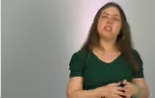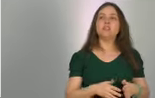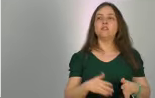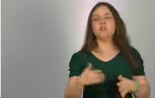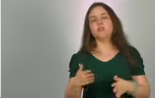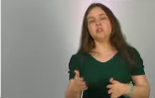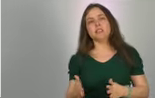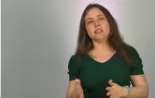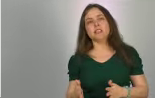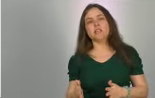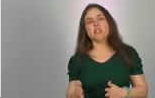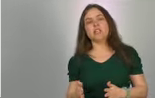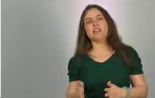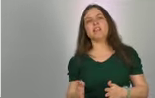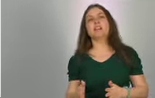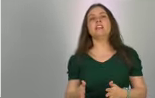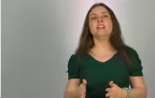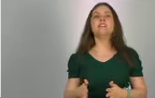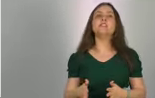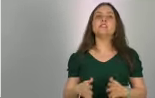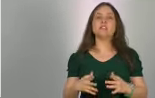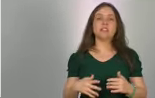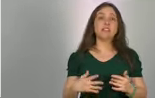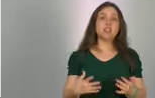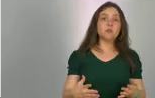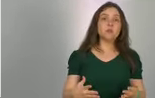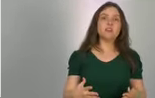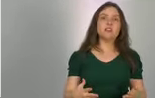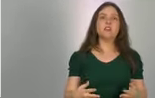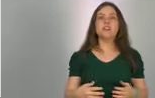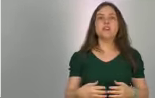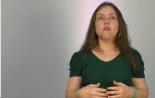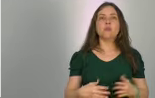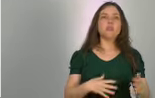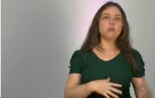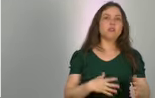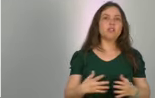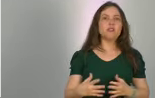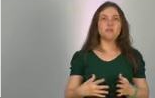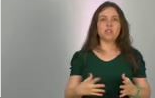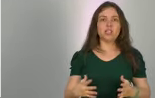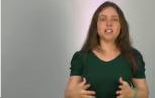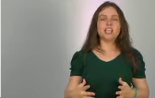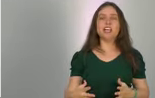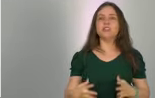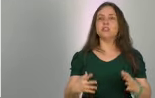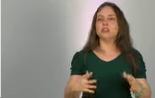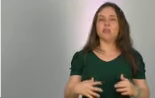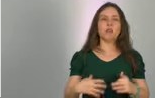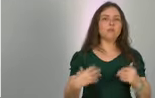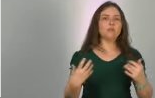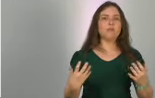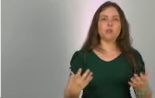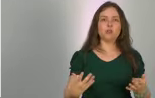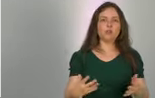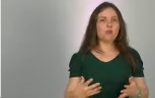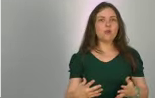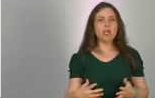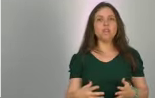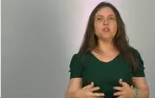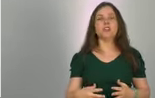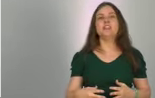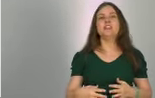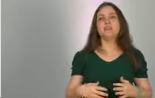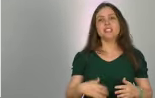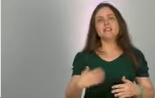em 2011 em 2013 foi criada a Karine ano e nós aderimos então com esse projeto diferenciado que não é um